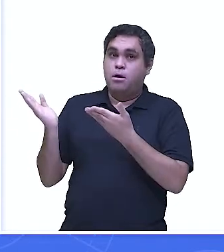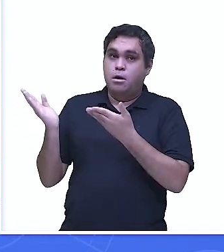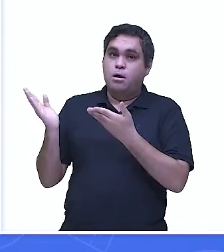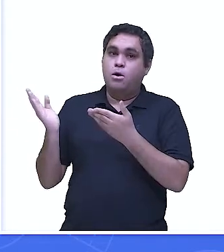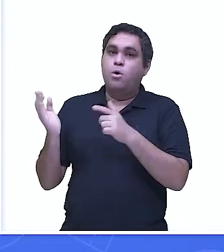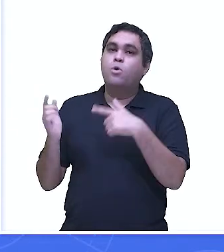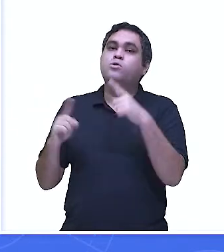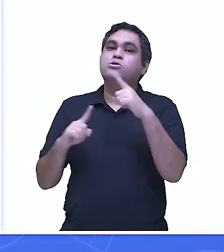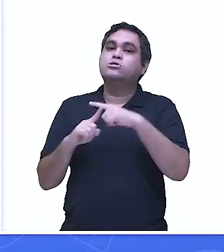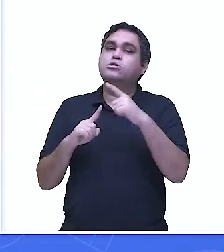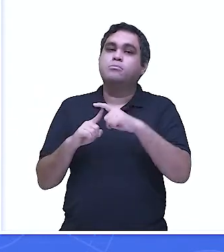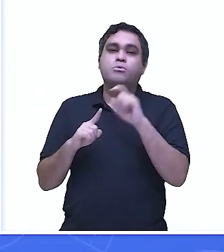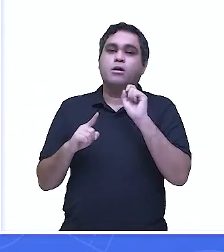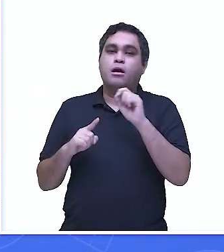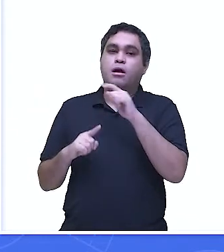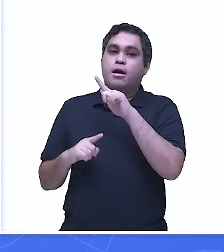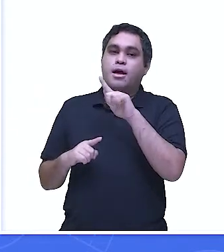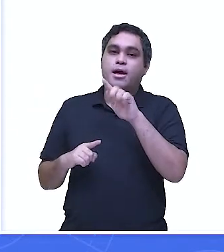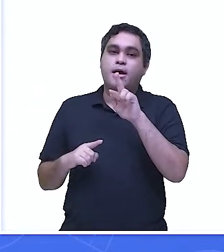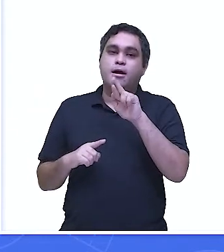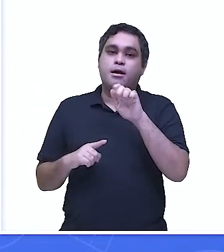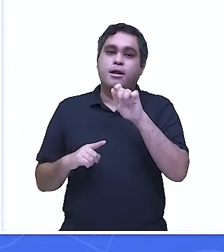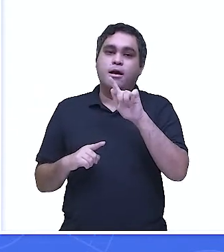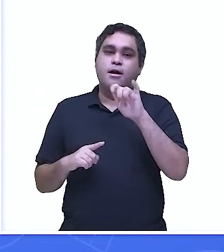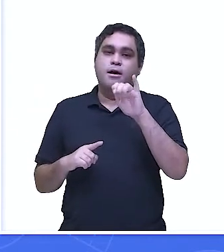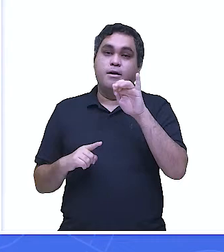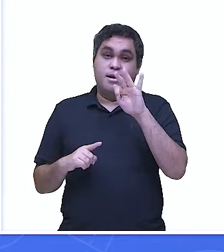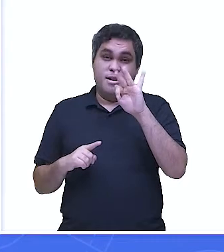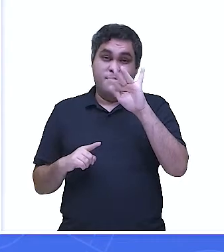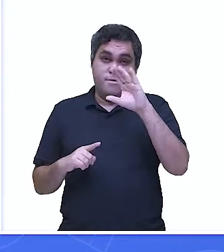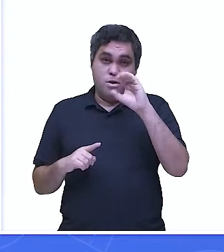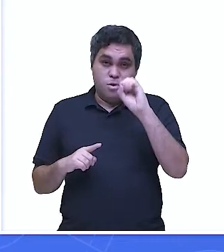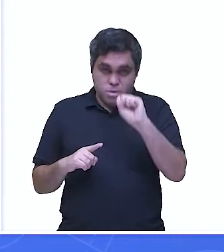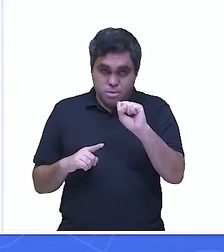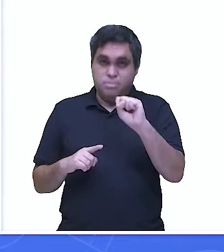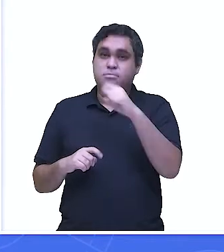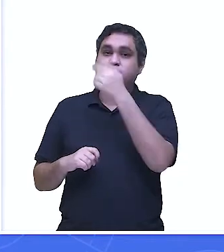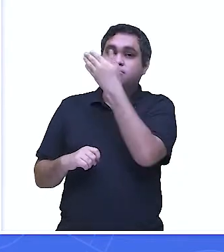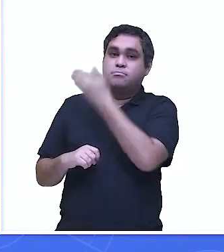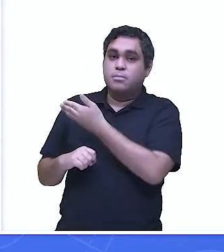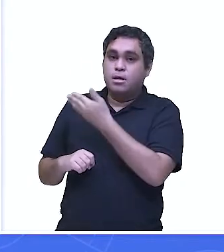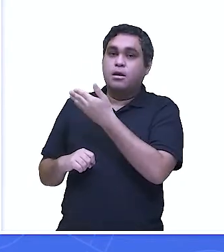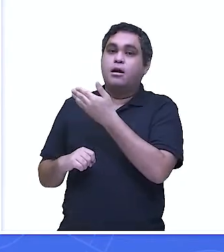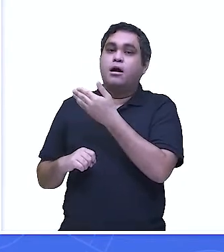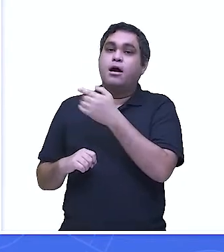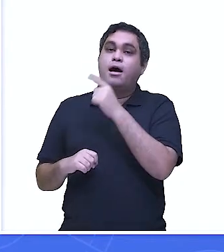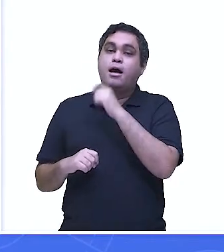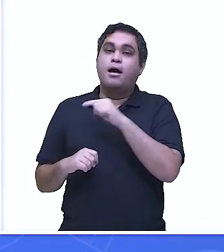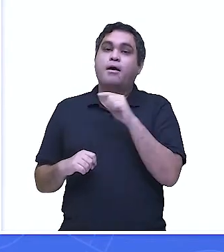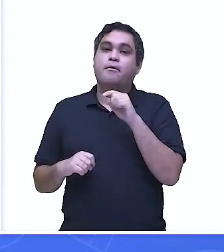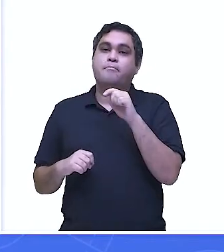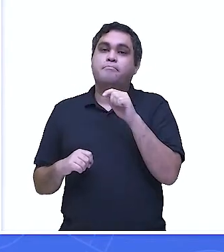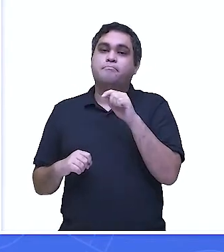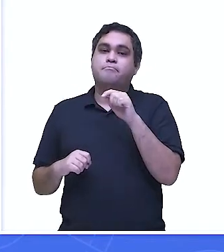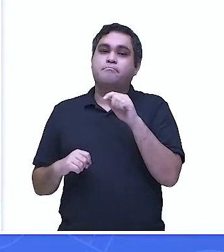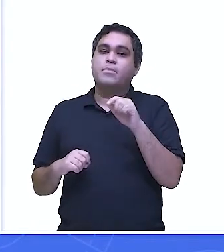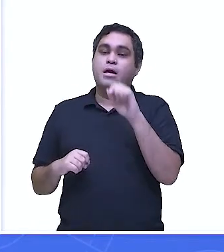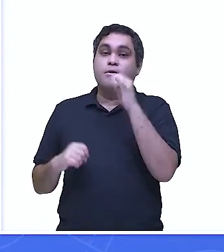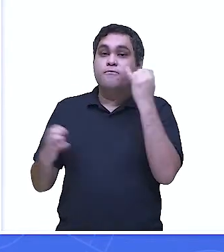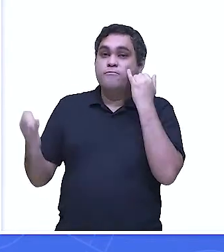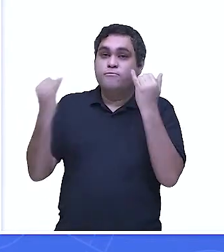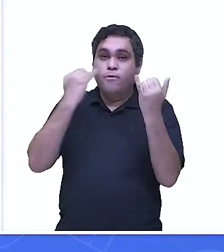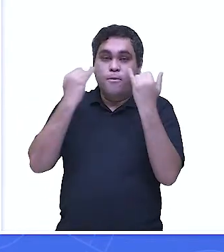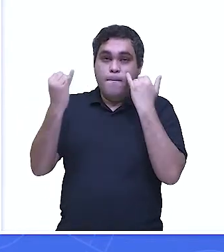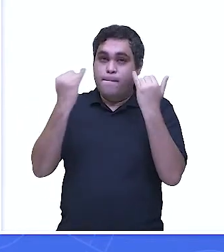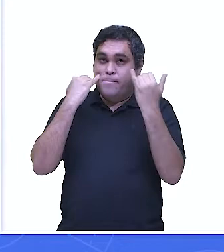Gráficos. Tem um gráfico ali, aí está enfeitando o texto? Não, gente, ele não está enfeitando o texto, ele está trazendo informações sobre aquele assunto.